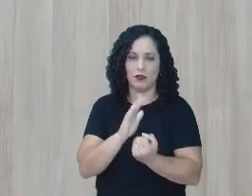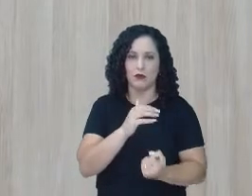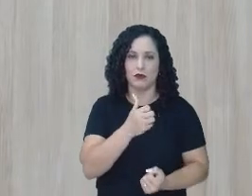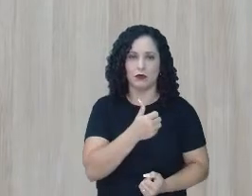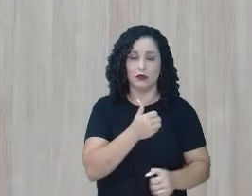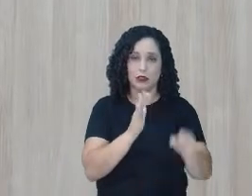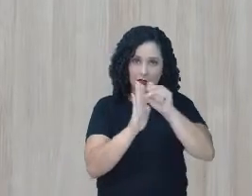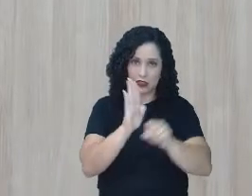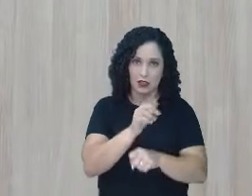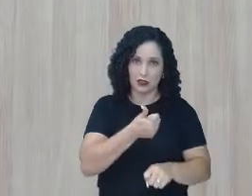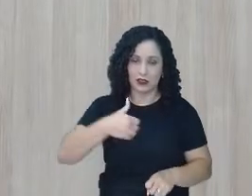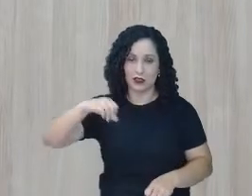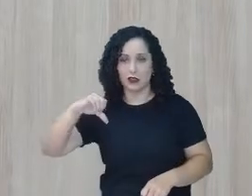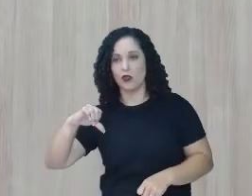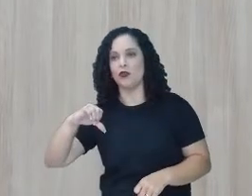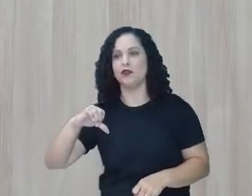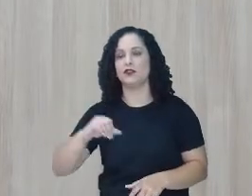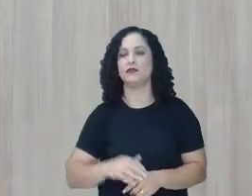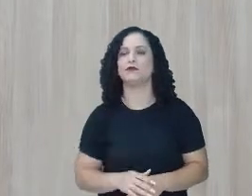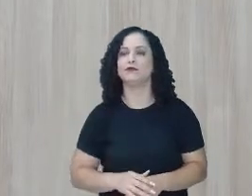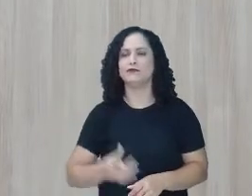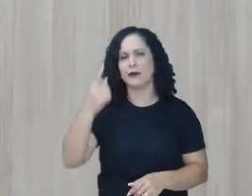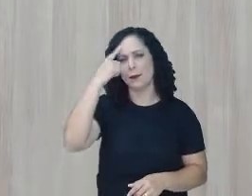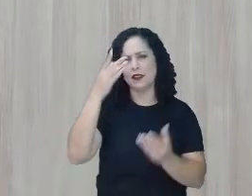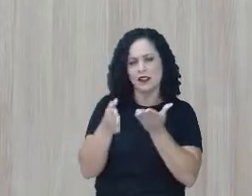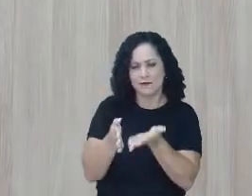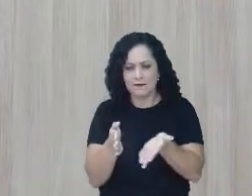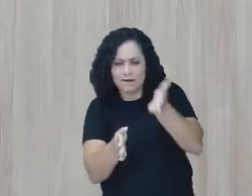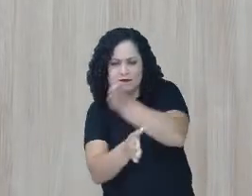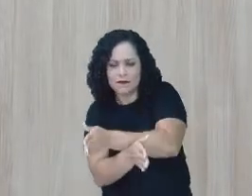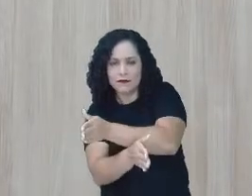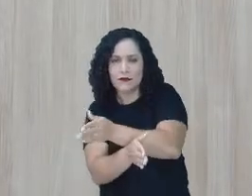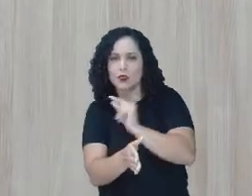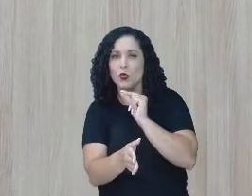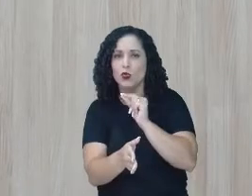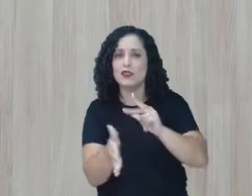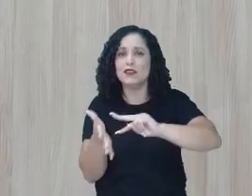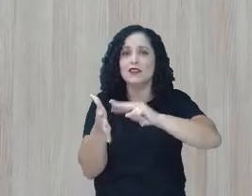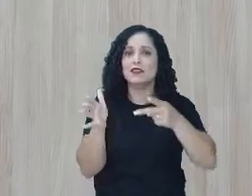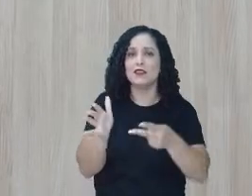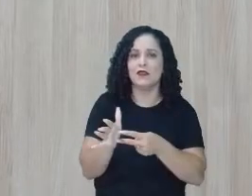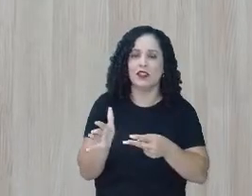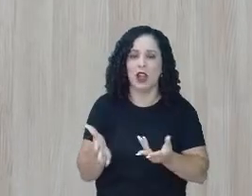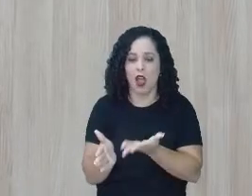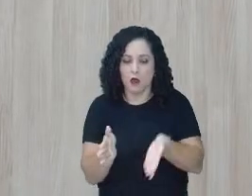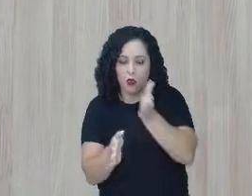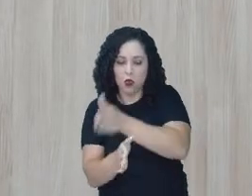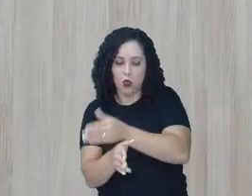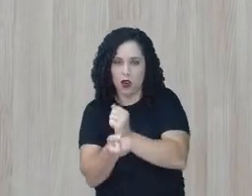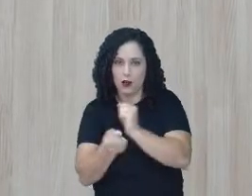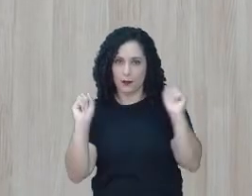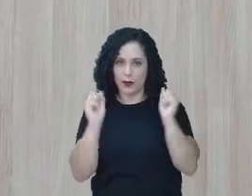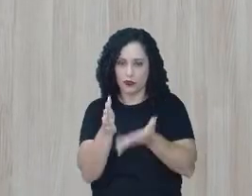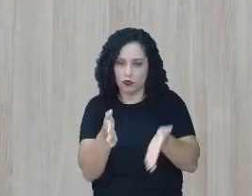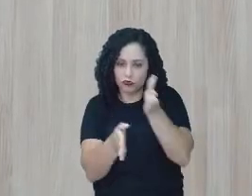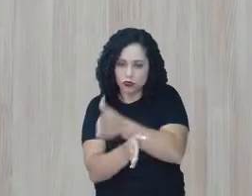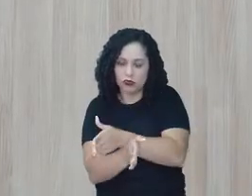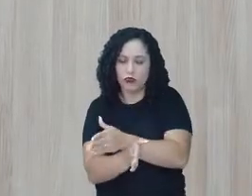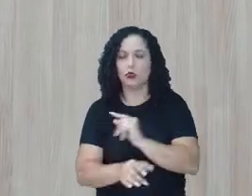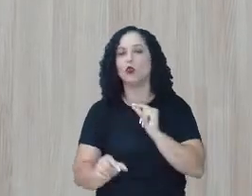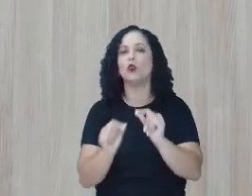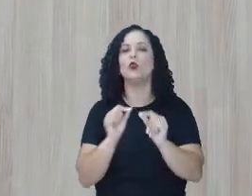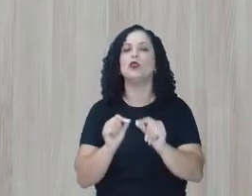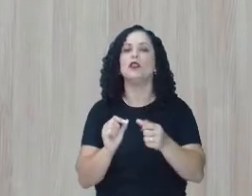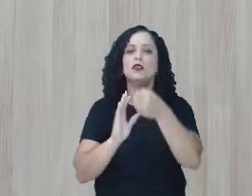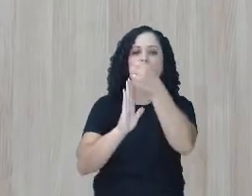certo? Mas pensar esse pós-abolição quer dizer justamente o seguinte, né? Então, de modo geral, a gente pode conceituar aqui para vocês de